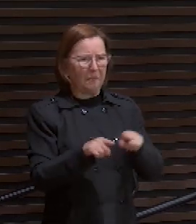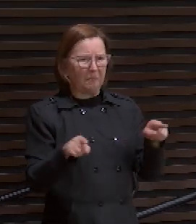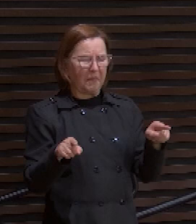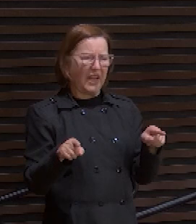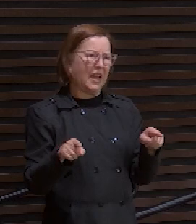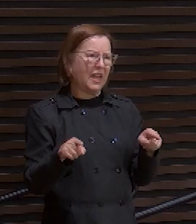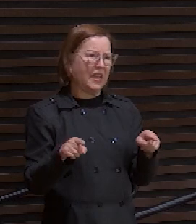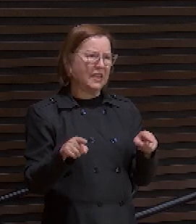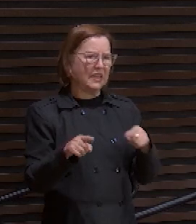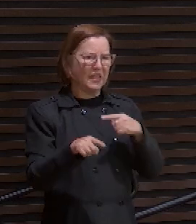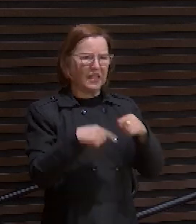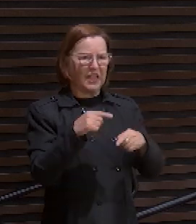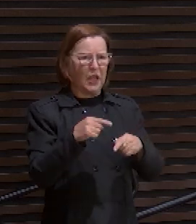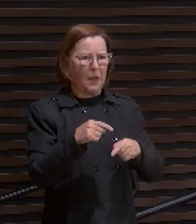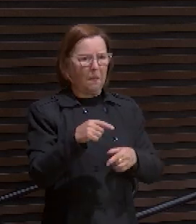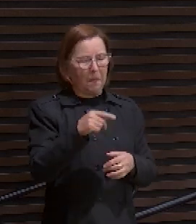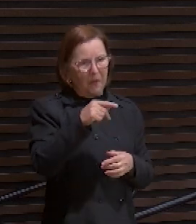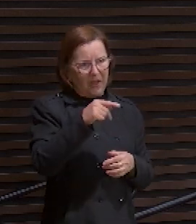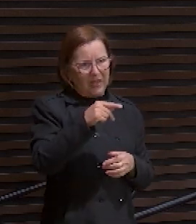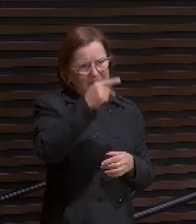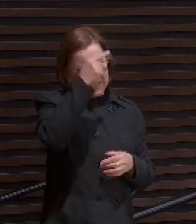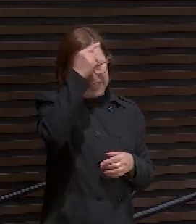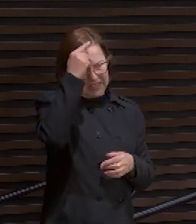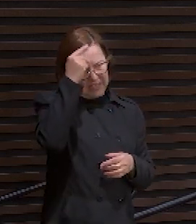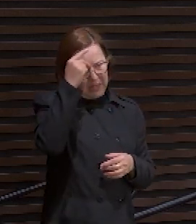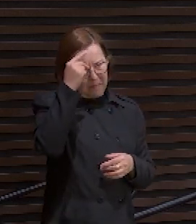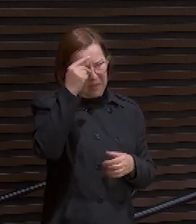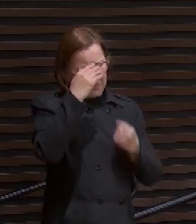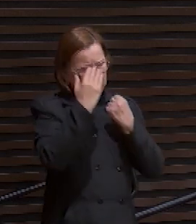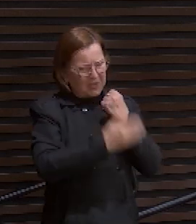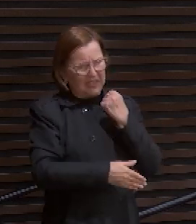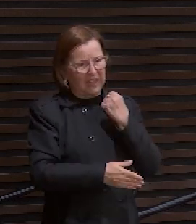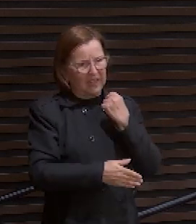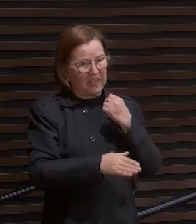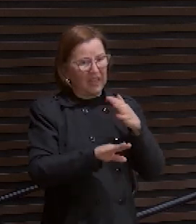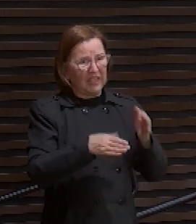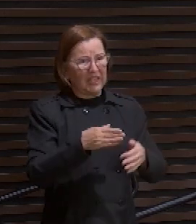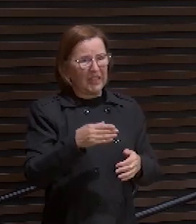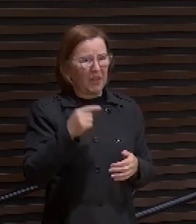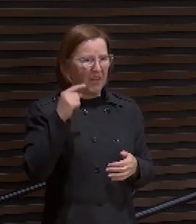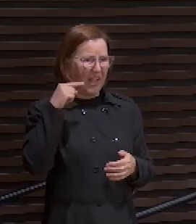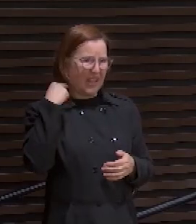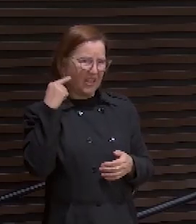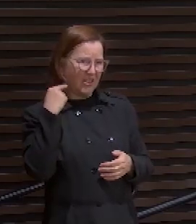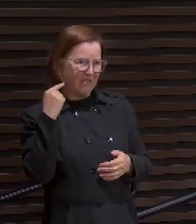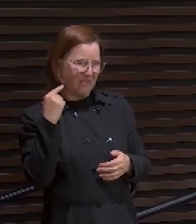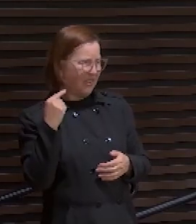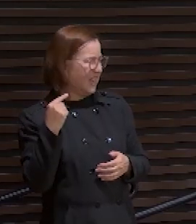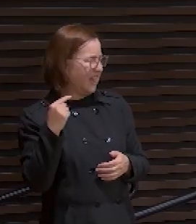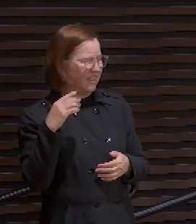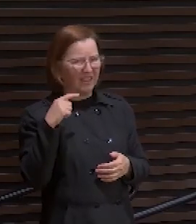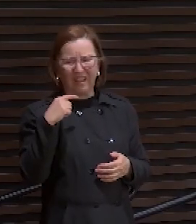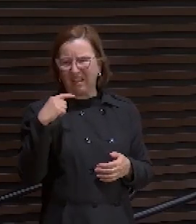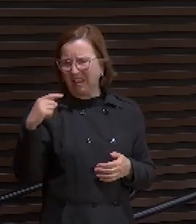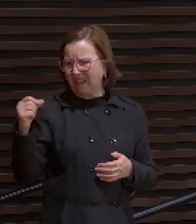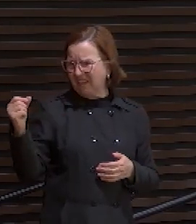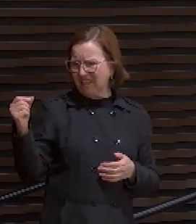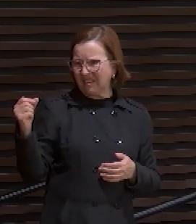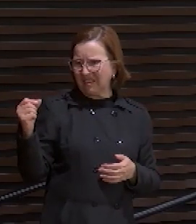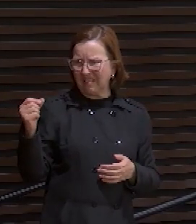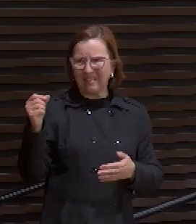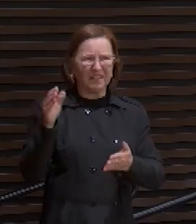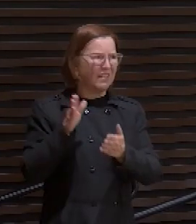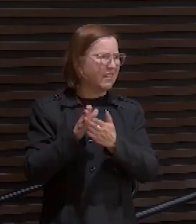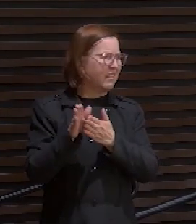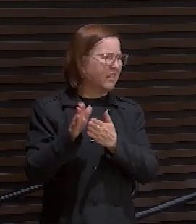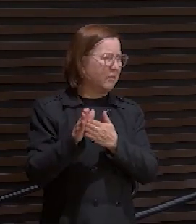ele é condenado, e o advogado sai juntando os autos, né? E vai embora, porque